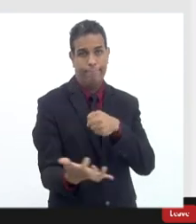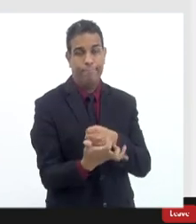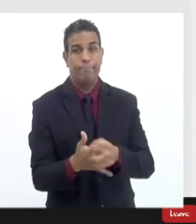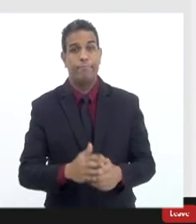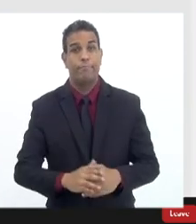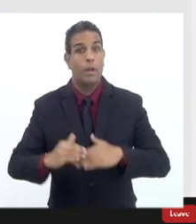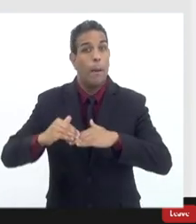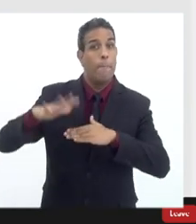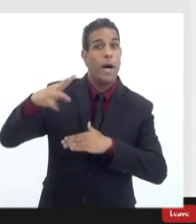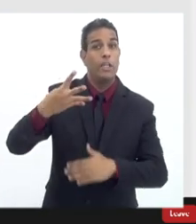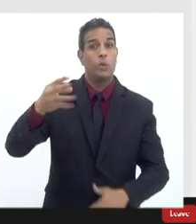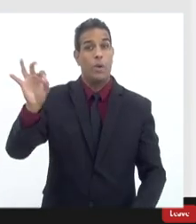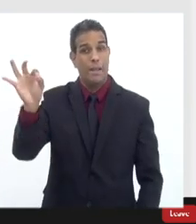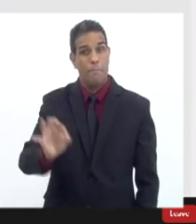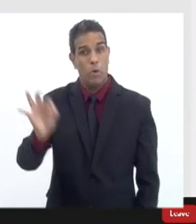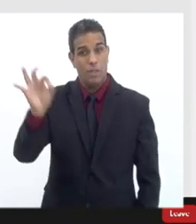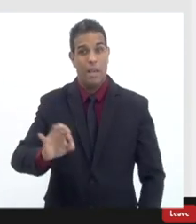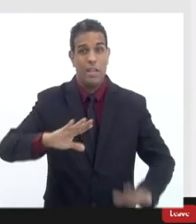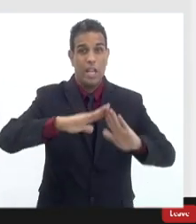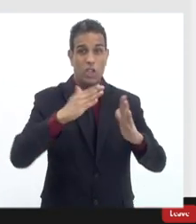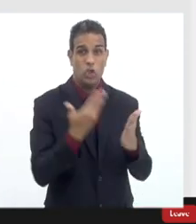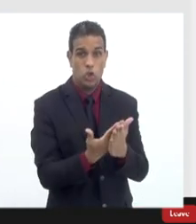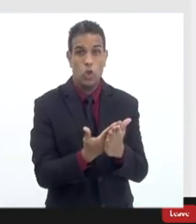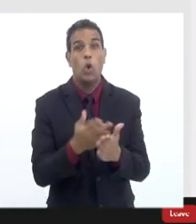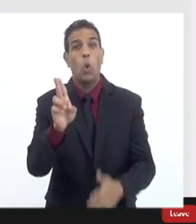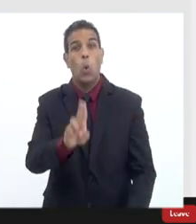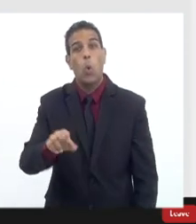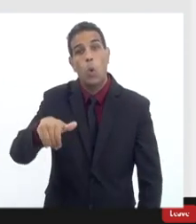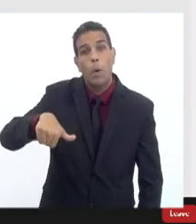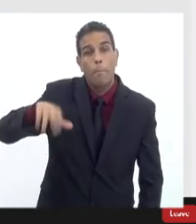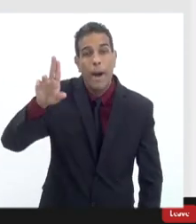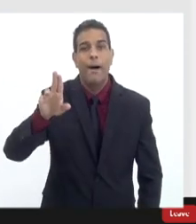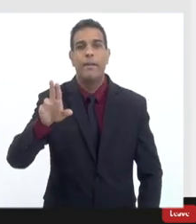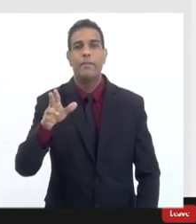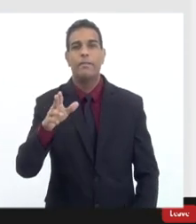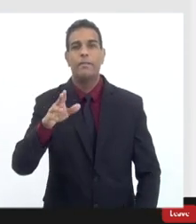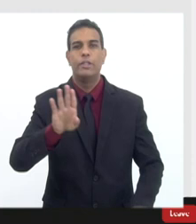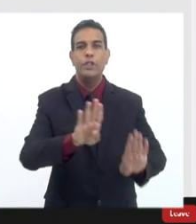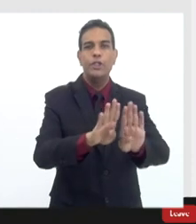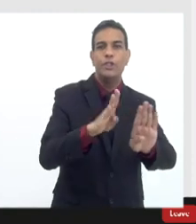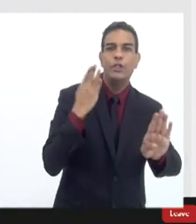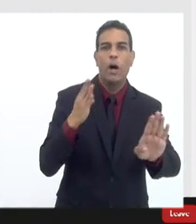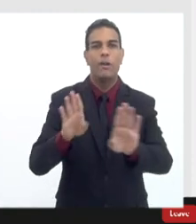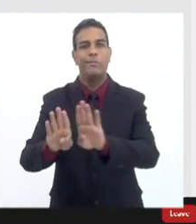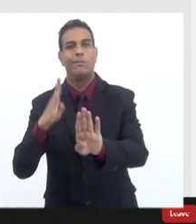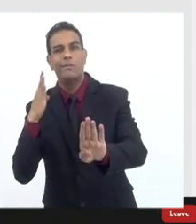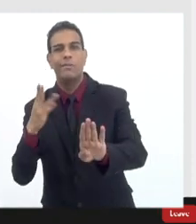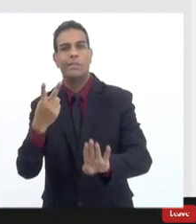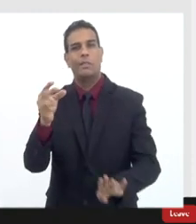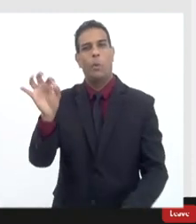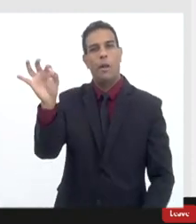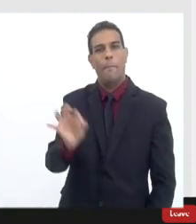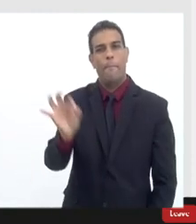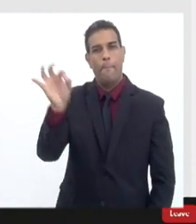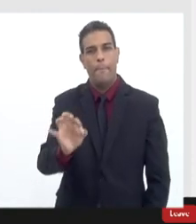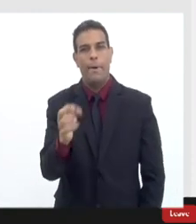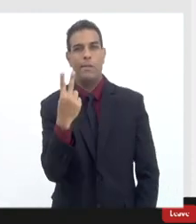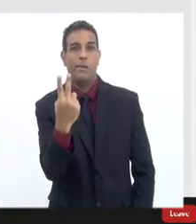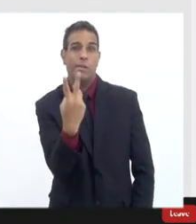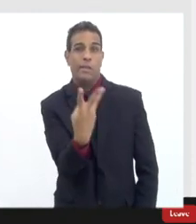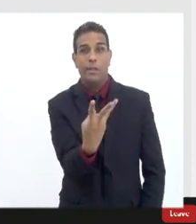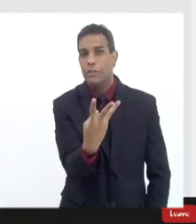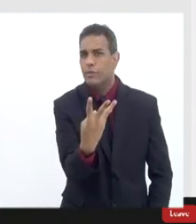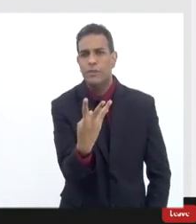de 40% das escolas poderiam usar mais de 1 entrada, né? Na verdade, mais de 50, somando as que têm 2 e as que têm